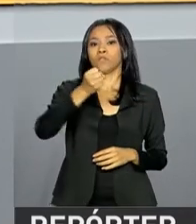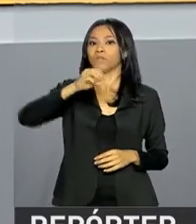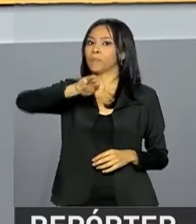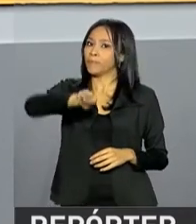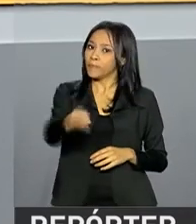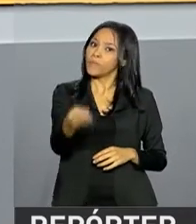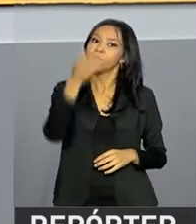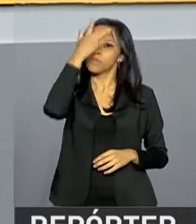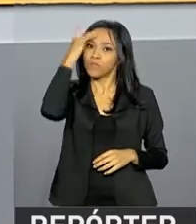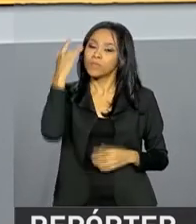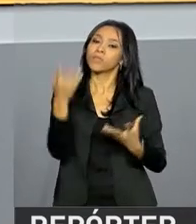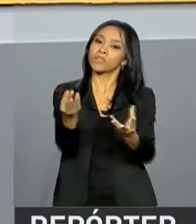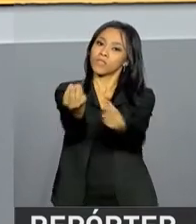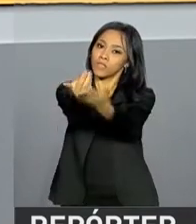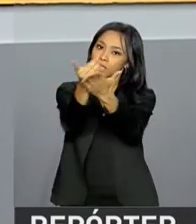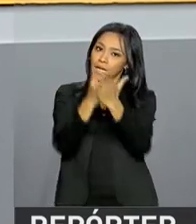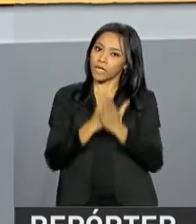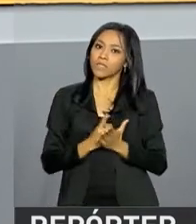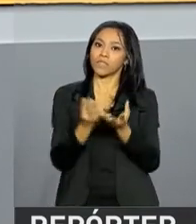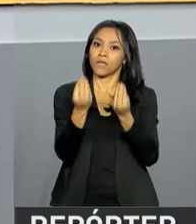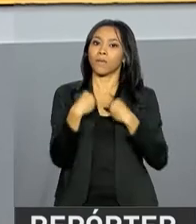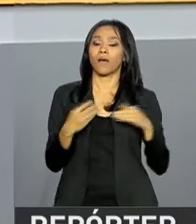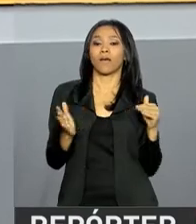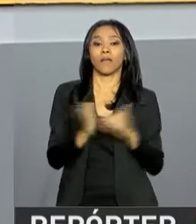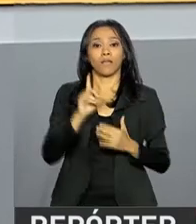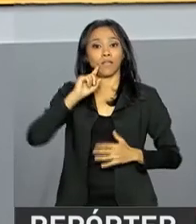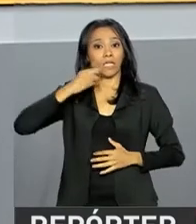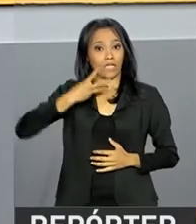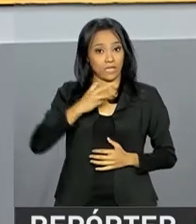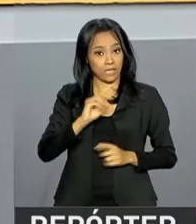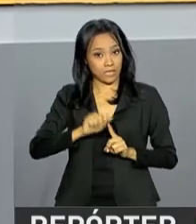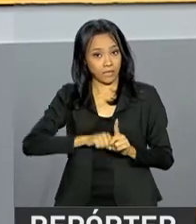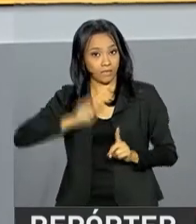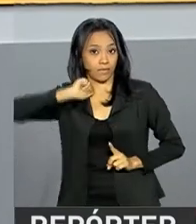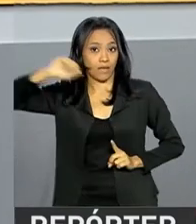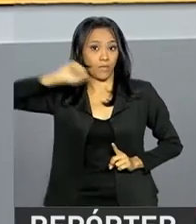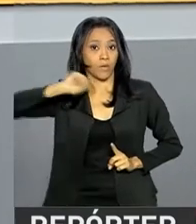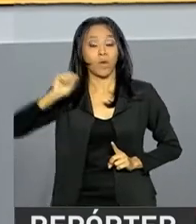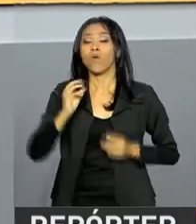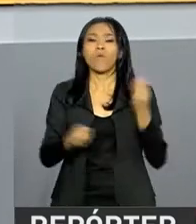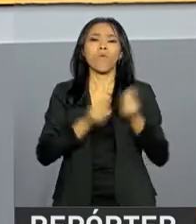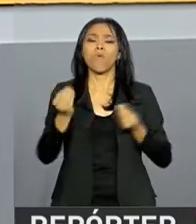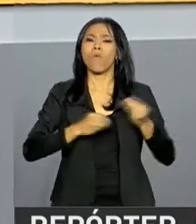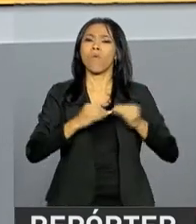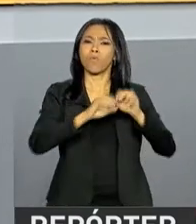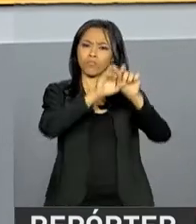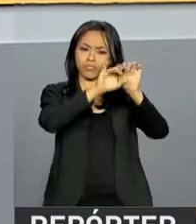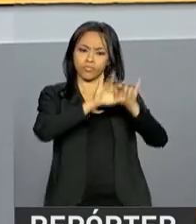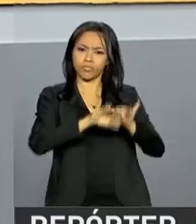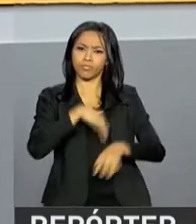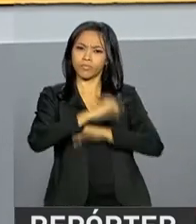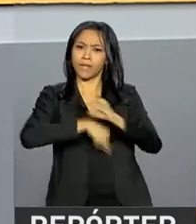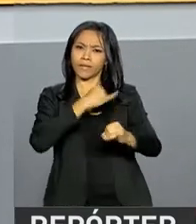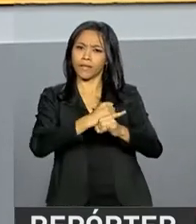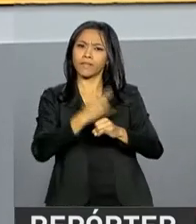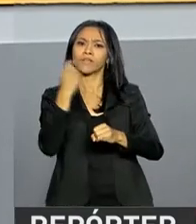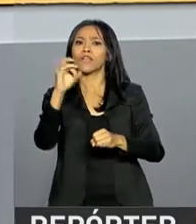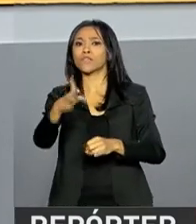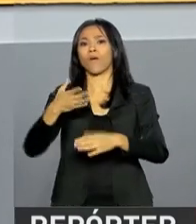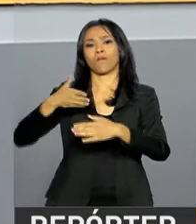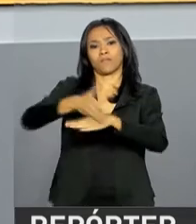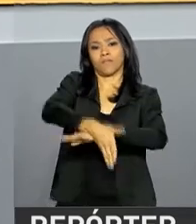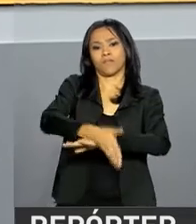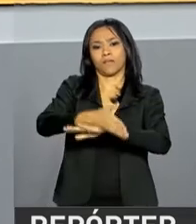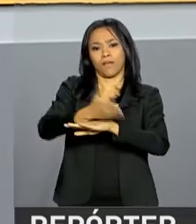enviem a declaração até 30 de abril baixar o programa de preenchimento da declaração do imposto de renda basta acessar o site